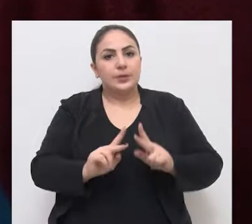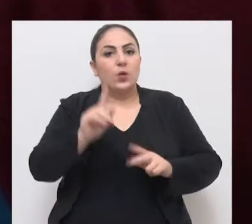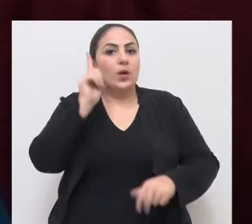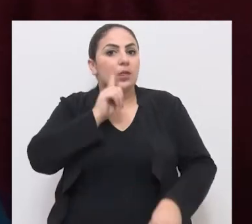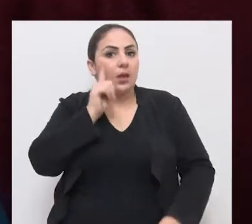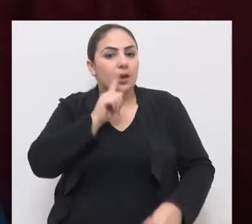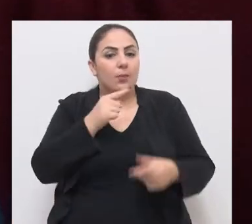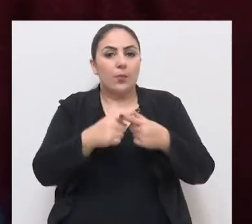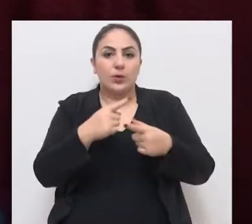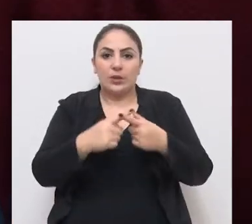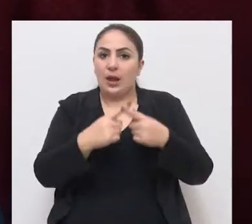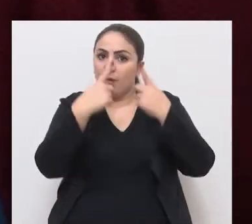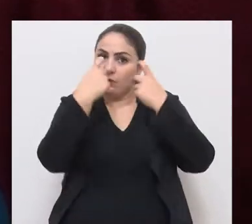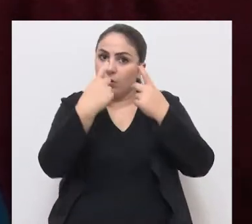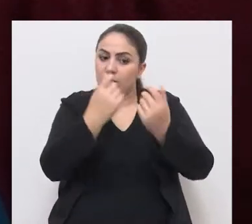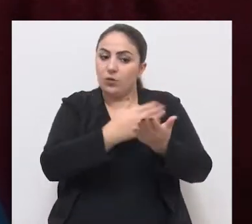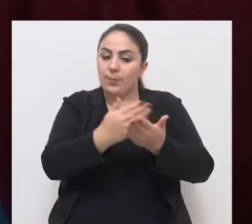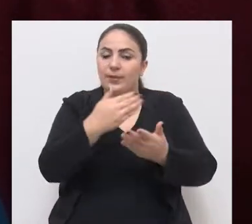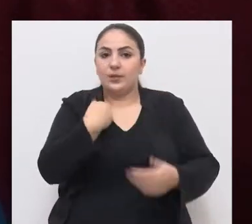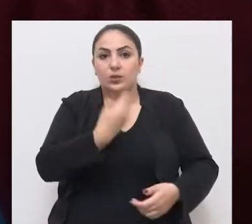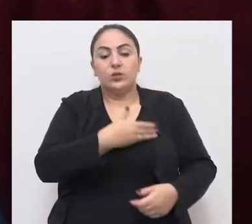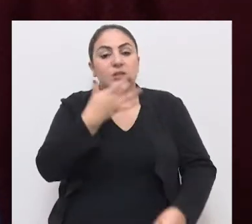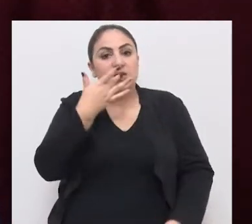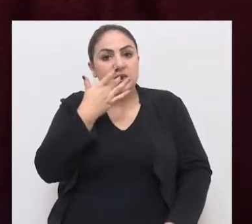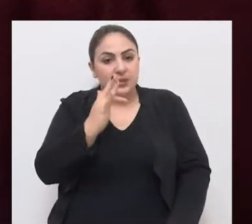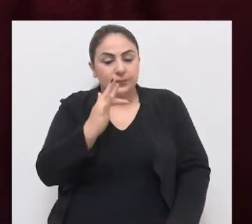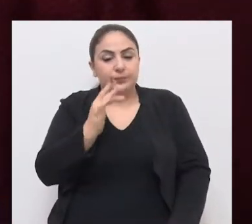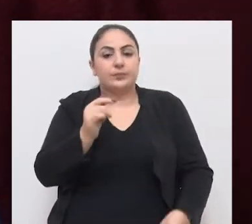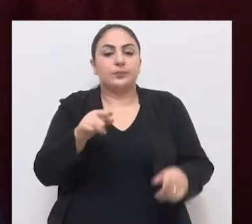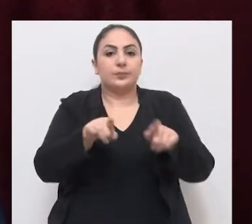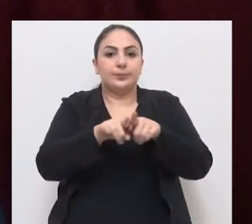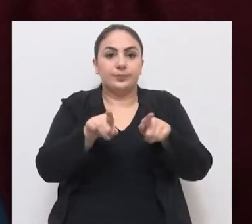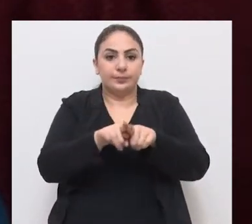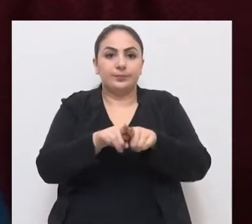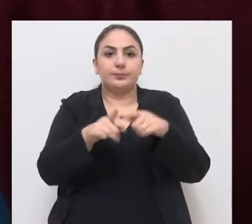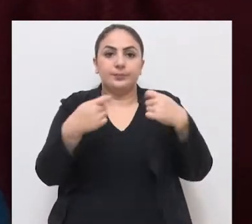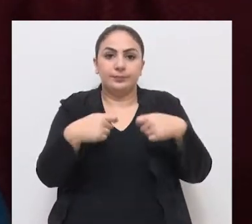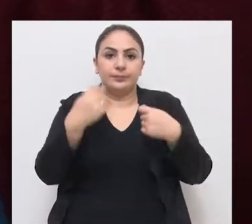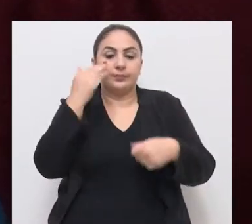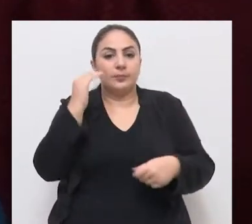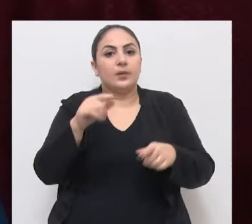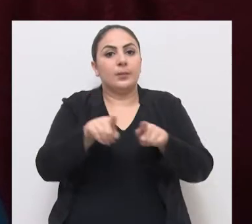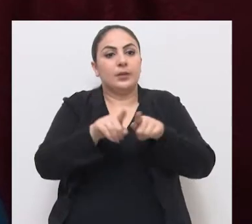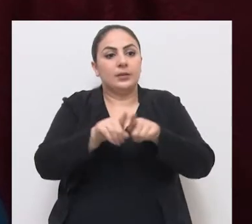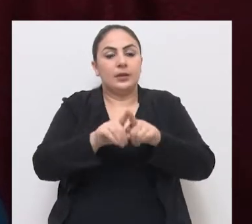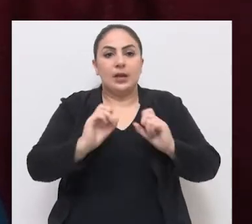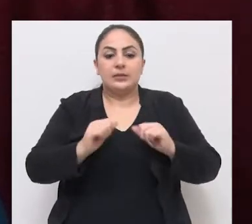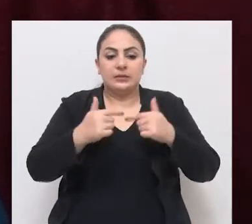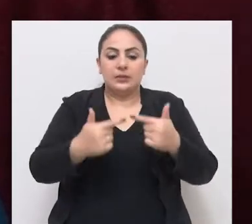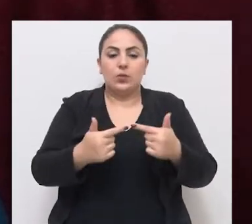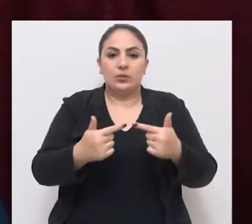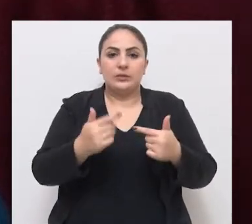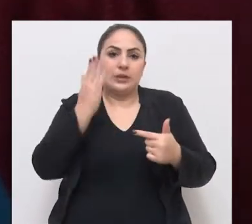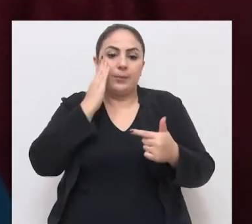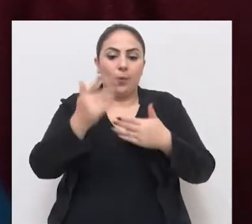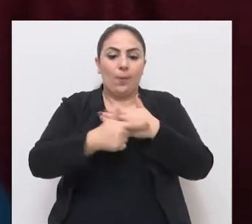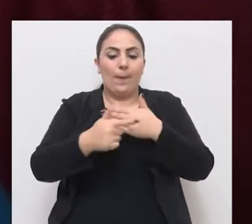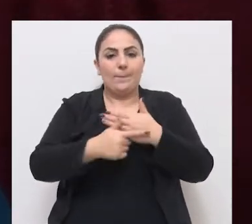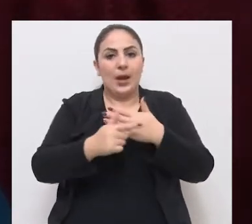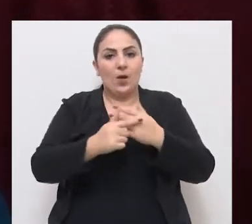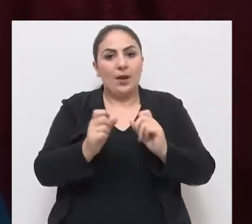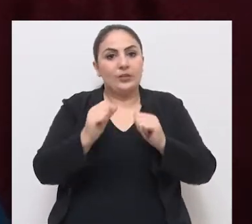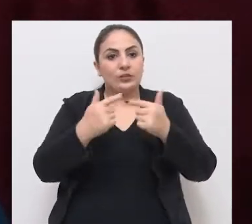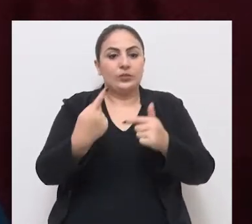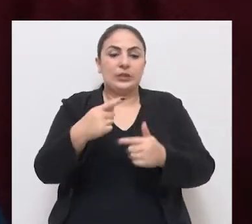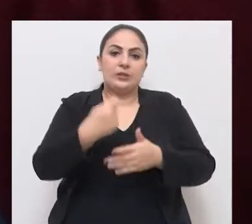das pessoas negras, porque a violência parte de nós, pessoas brancas. Então temos que entender isso e se posicionar, assumir o seu